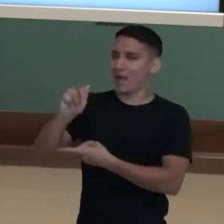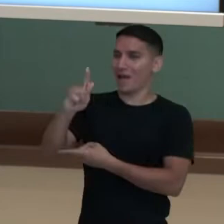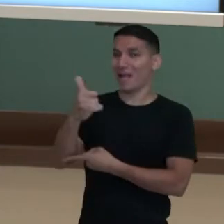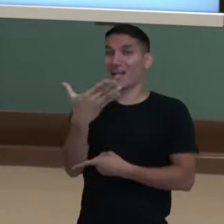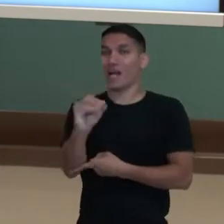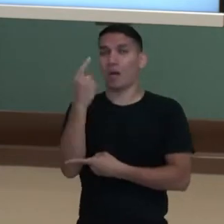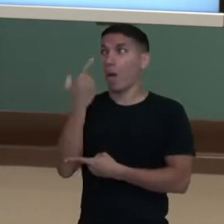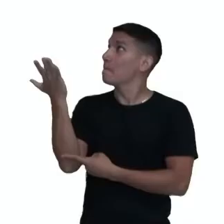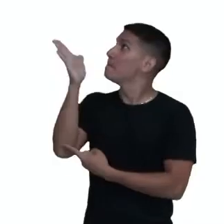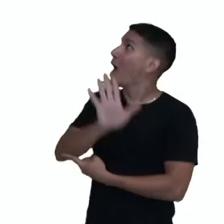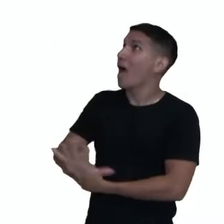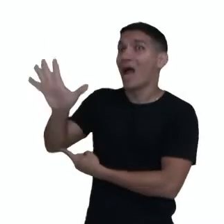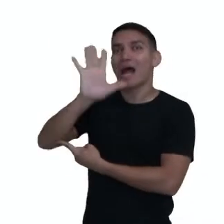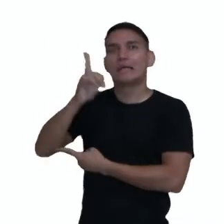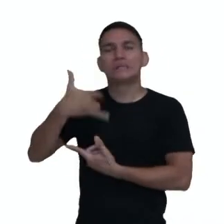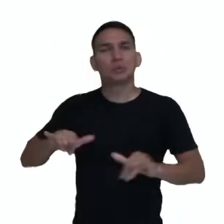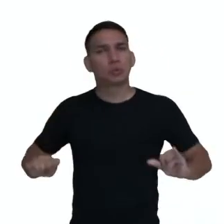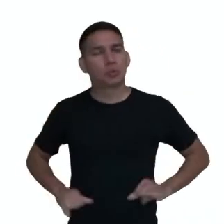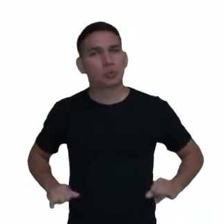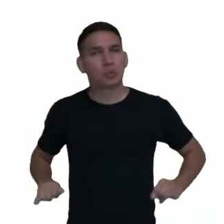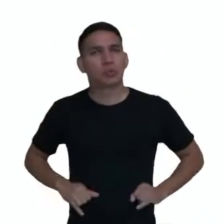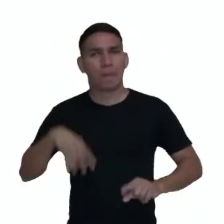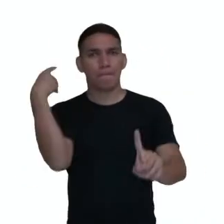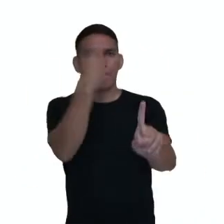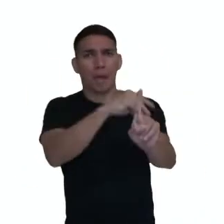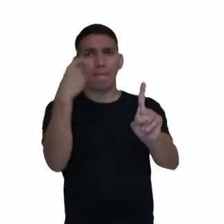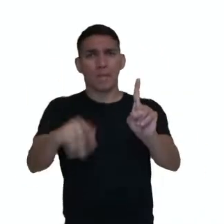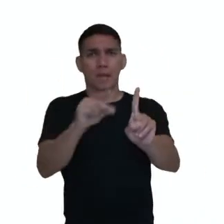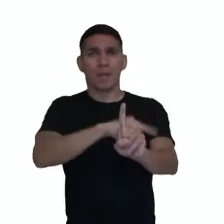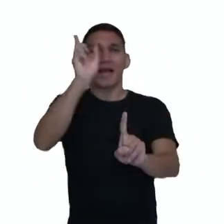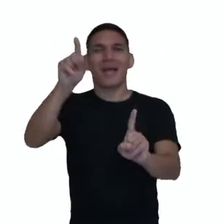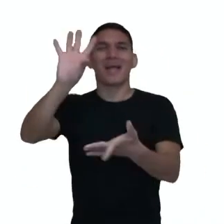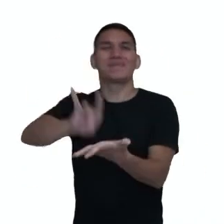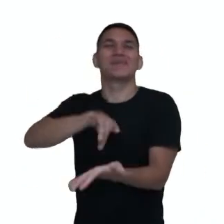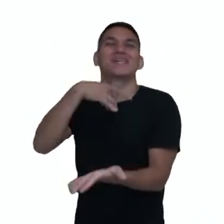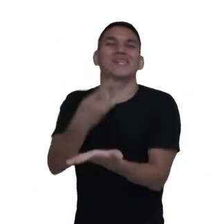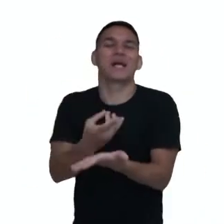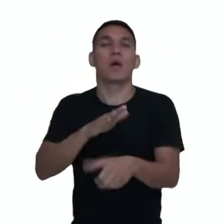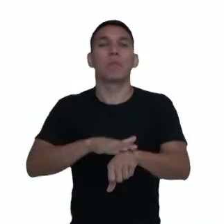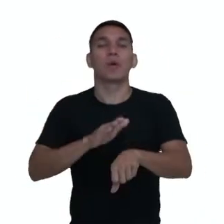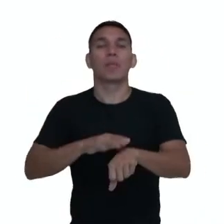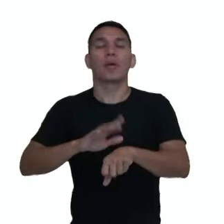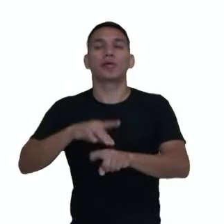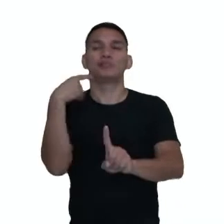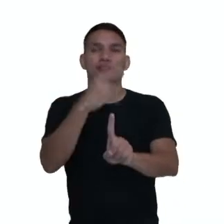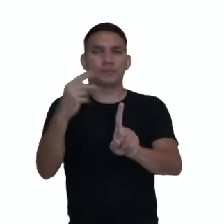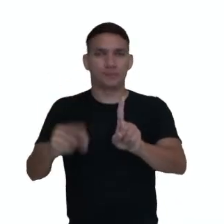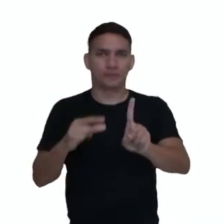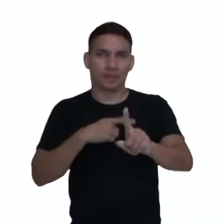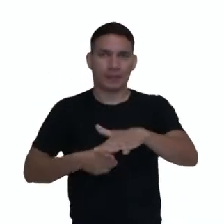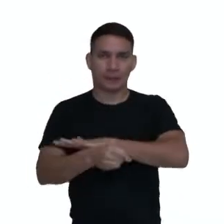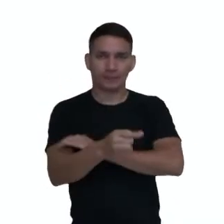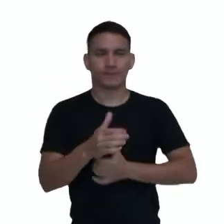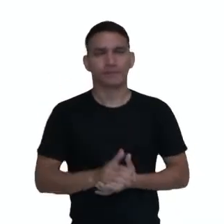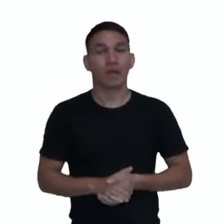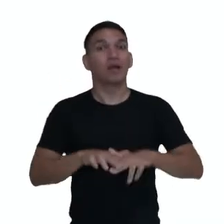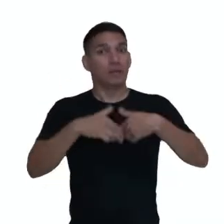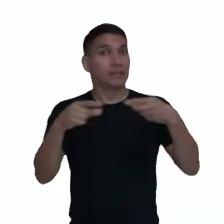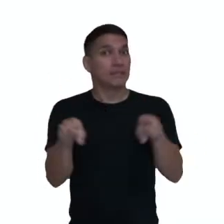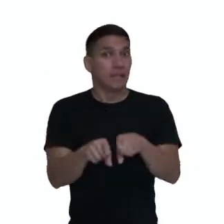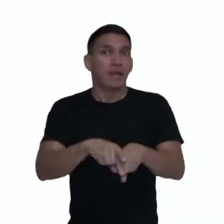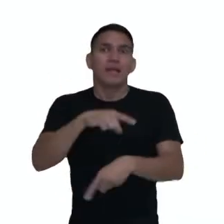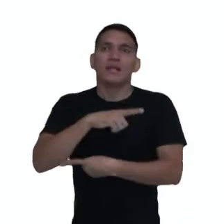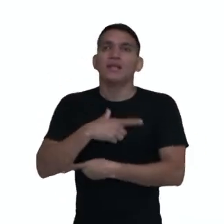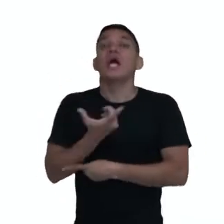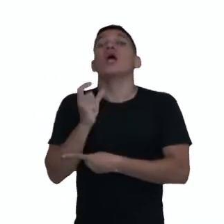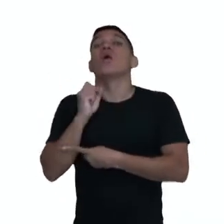uma retratação de uma tortura, né, para os hereges na época da Inquisição, né? Então, havia também o